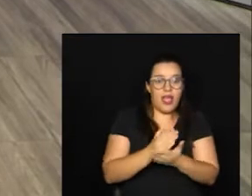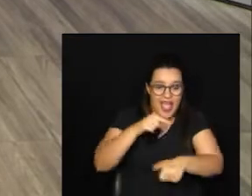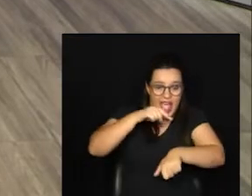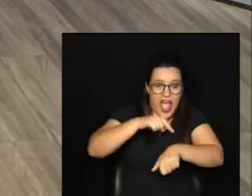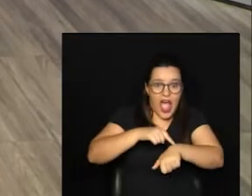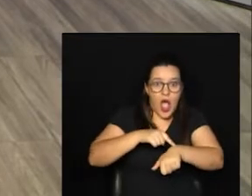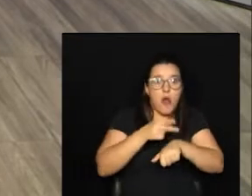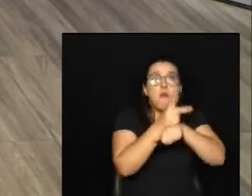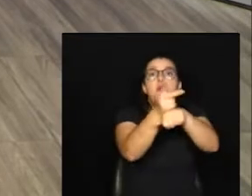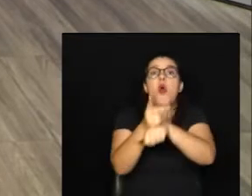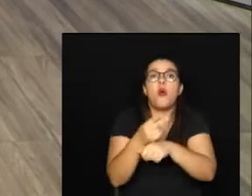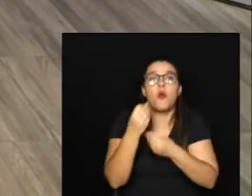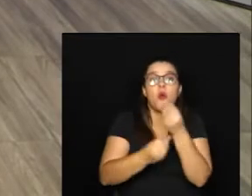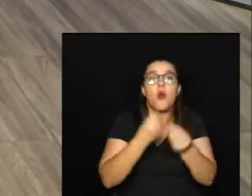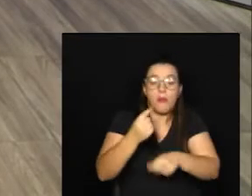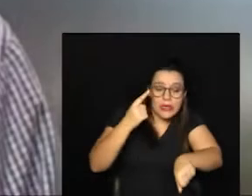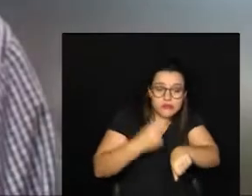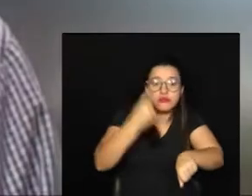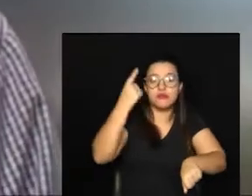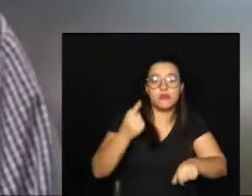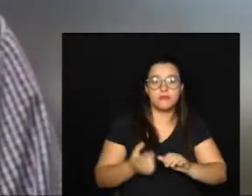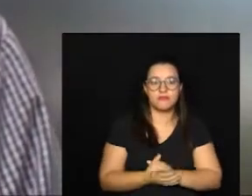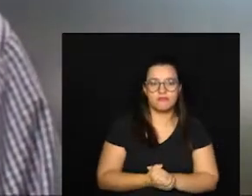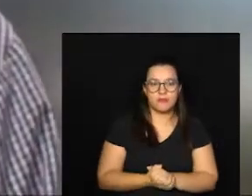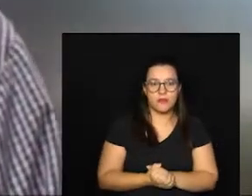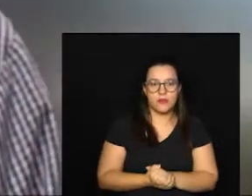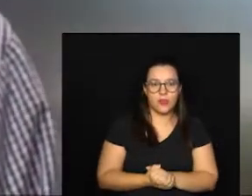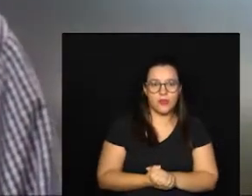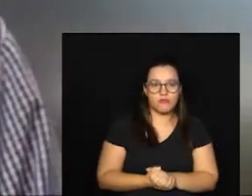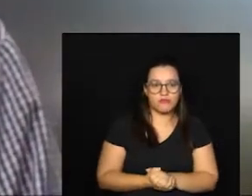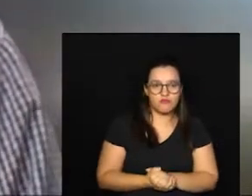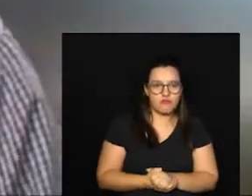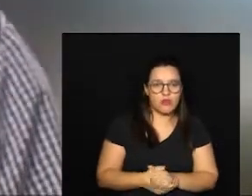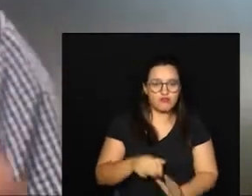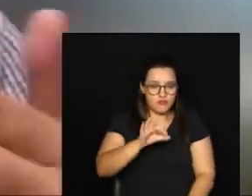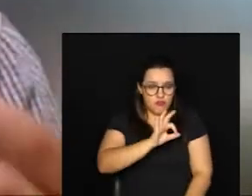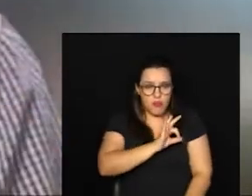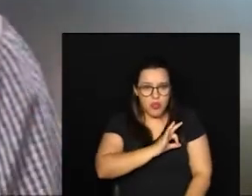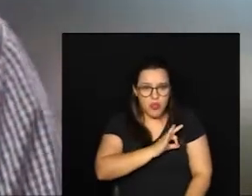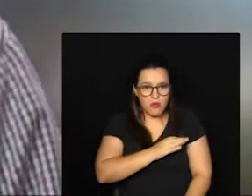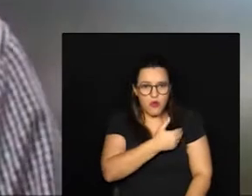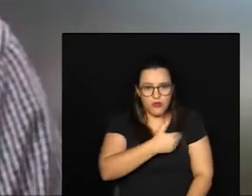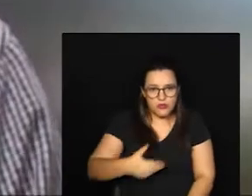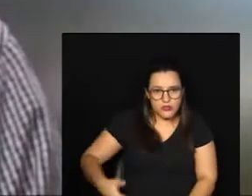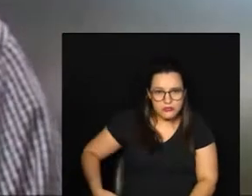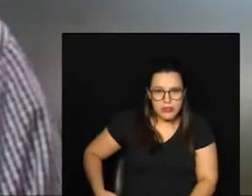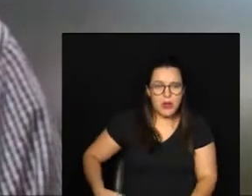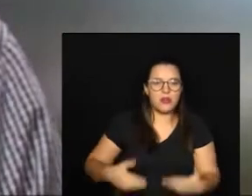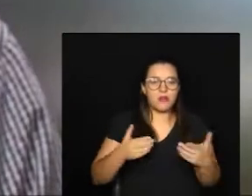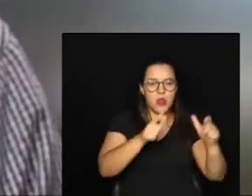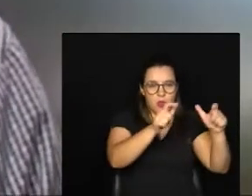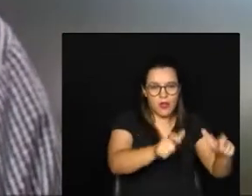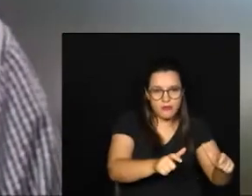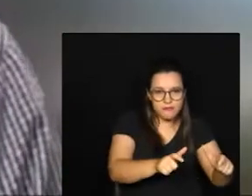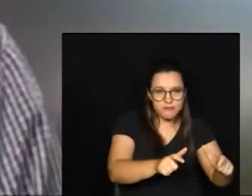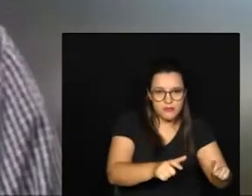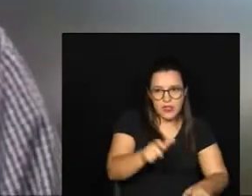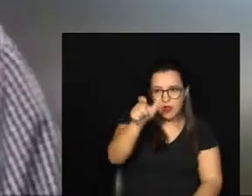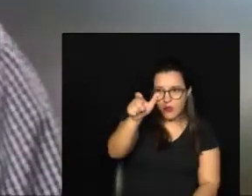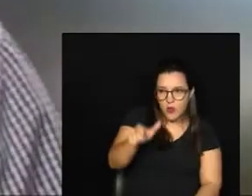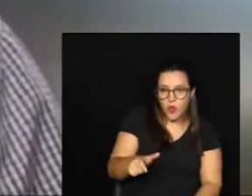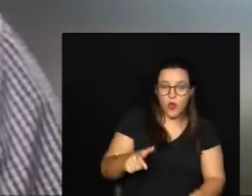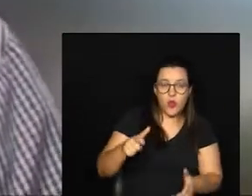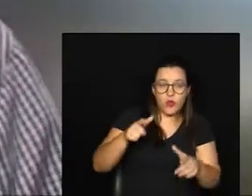imediatamente? Procurar a autoridade pública, pode ser qualquer uma das autoridades, pode ser um delegado de polícia, pode ser eventualmente um membro do